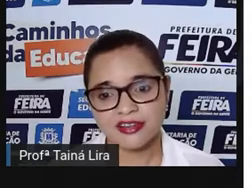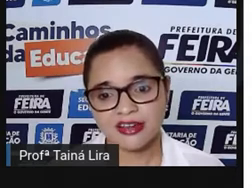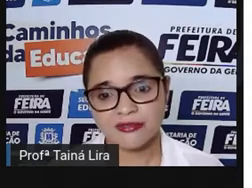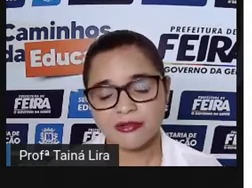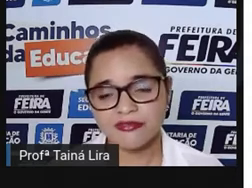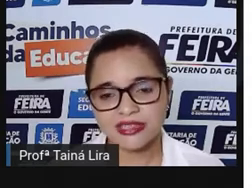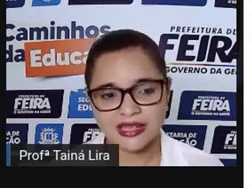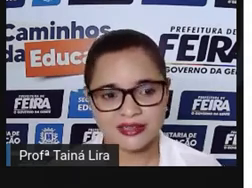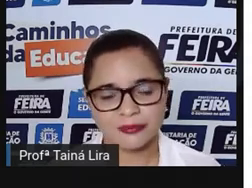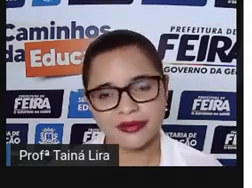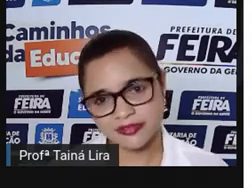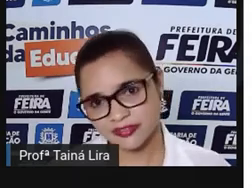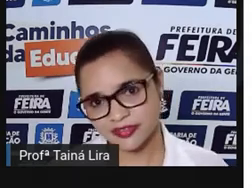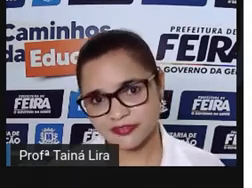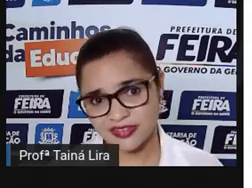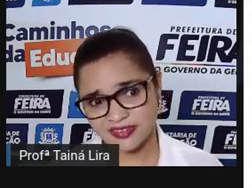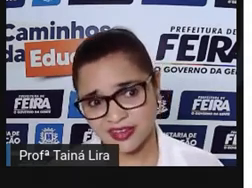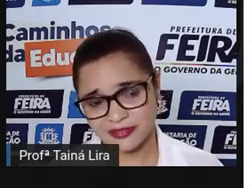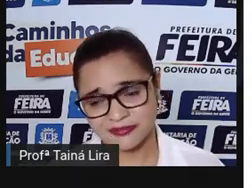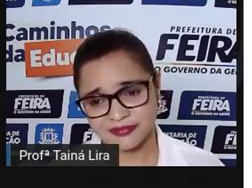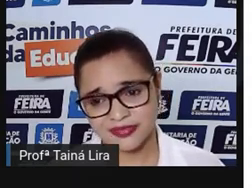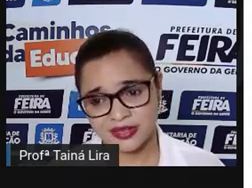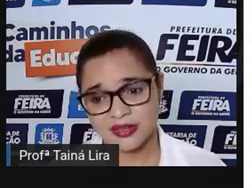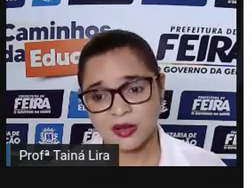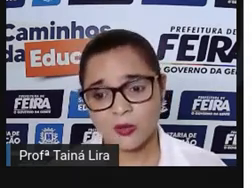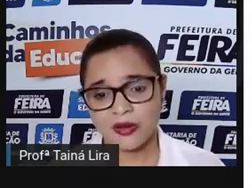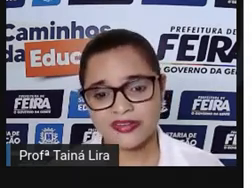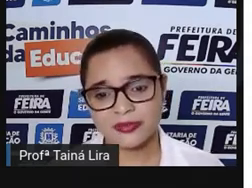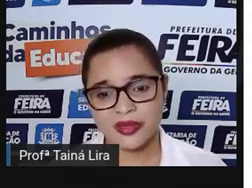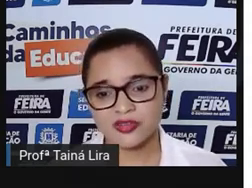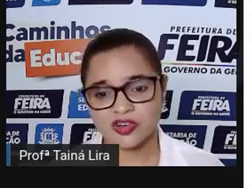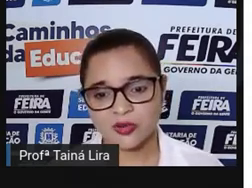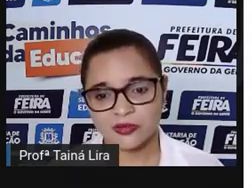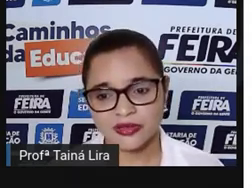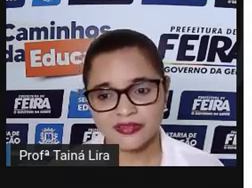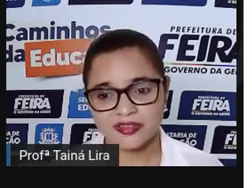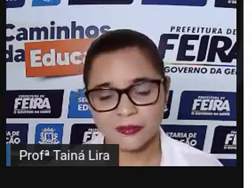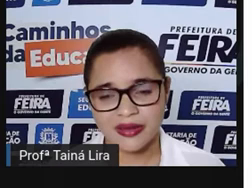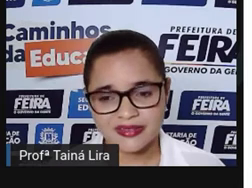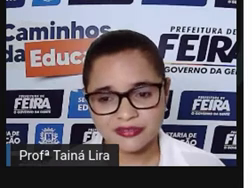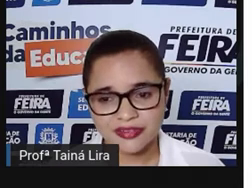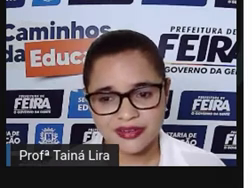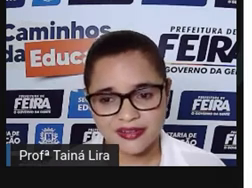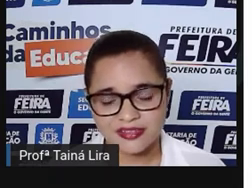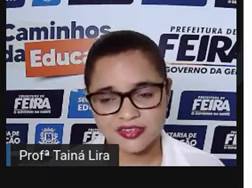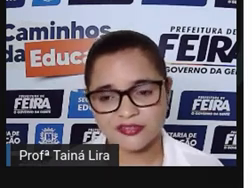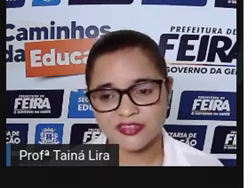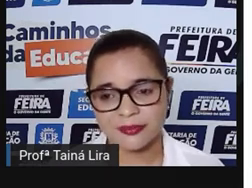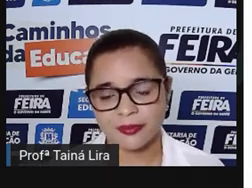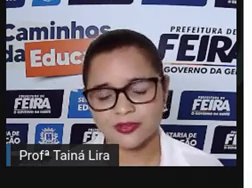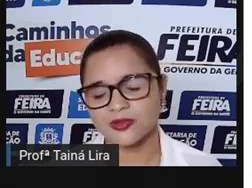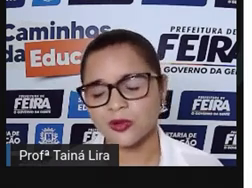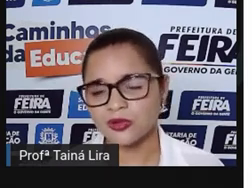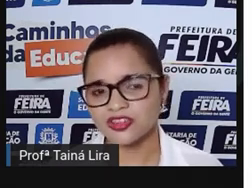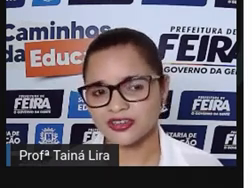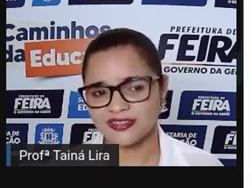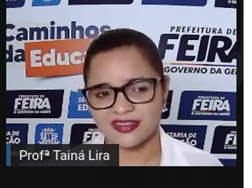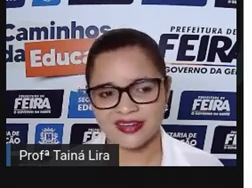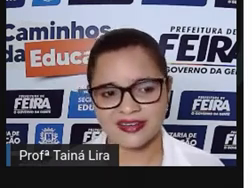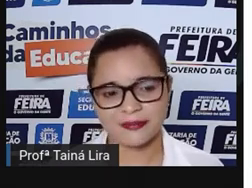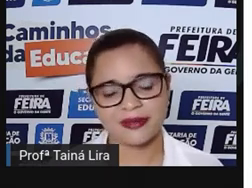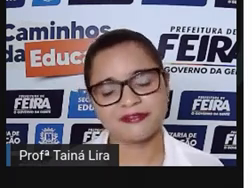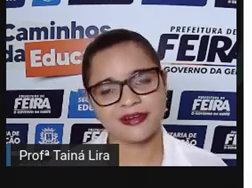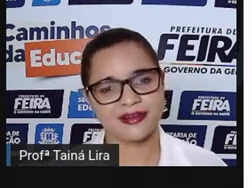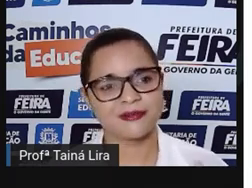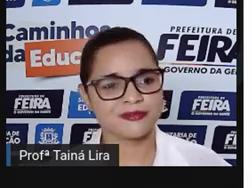e você quer convidá-lo para o seu aniversário. Quais meios de comunicação mais eficazes que você pode